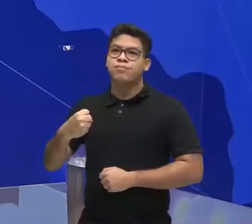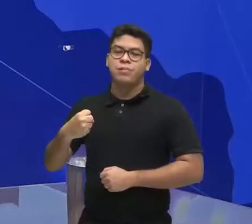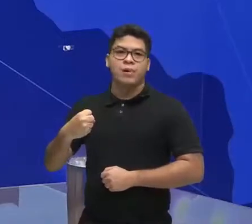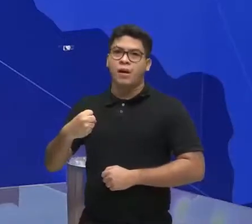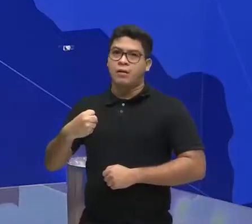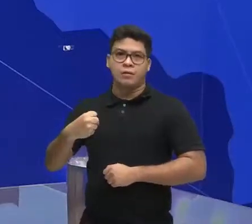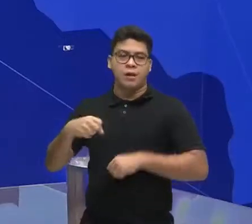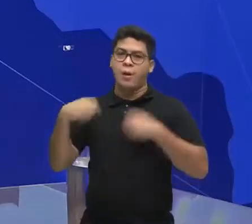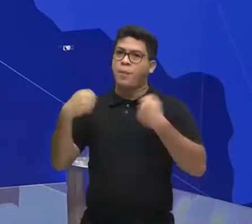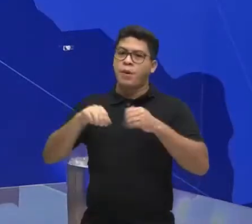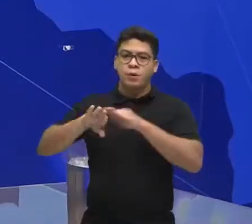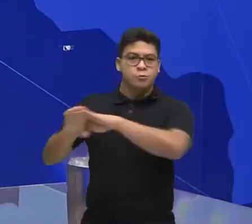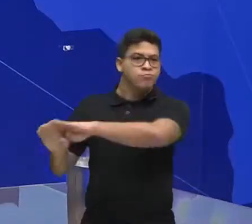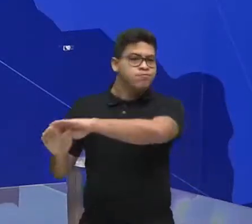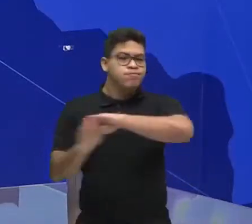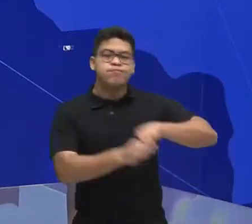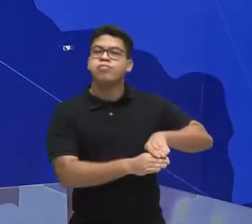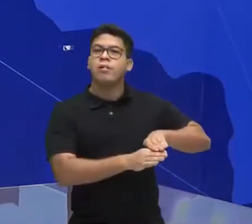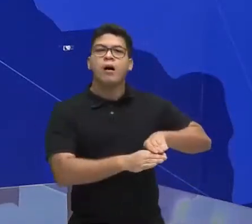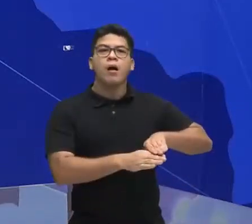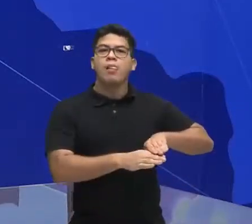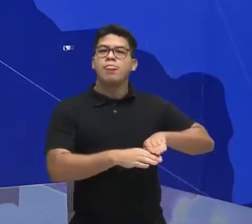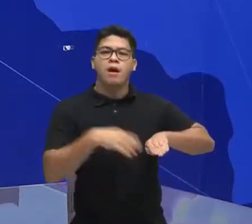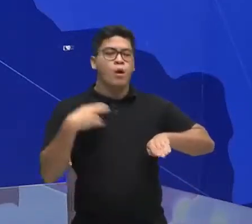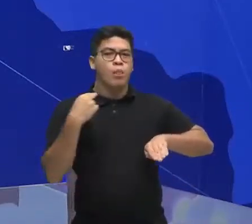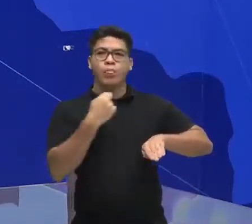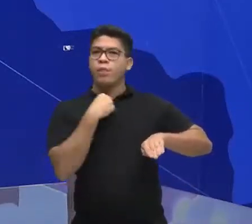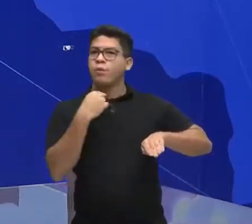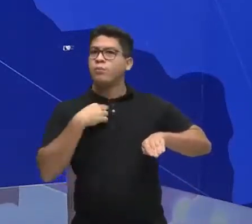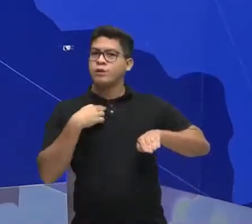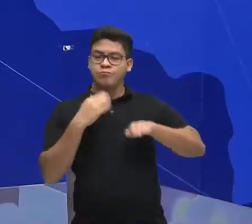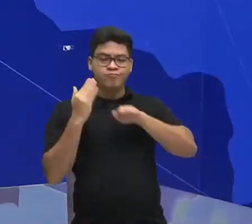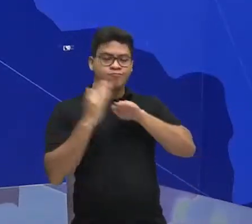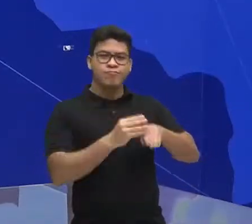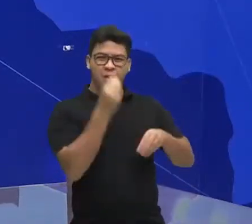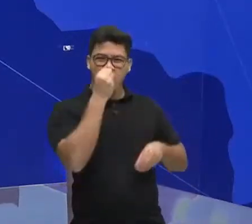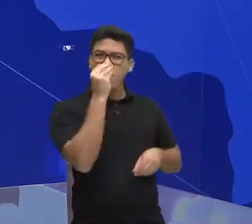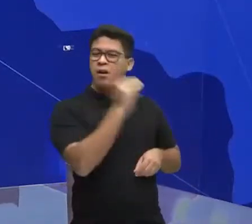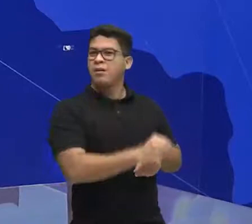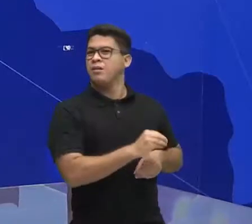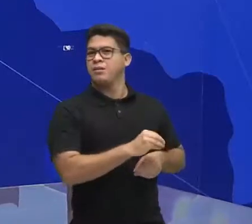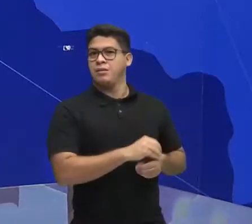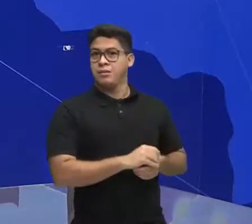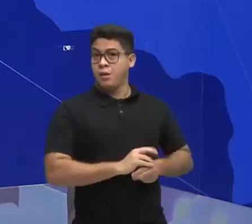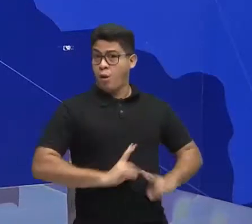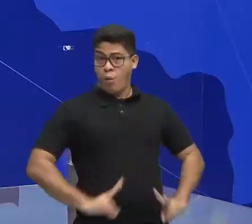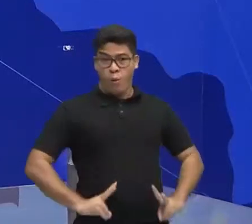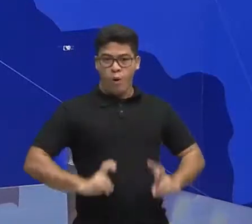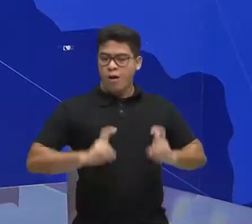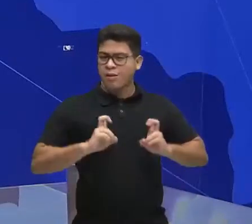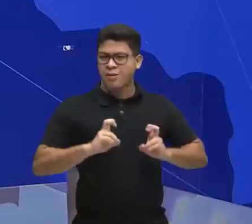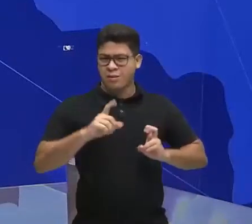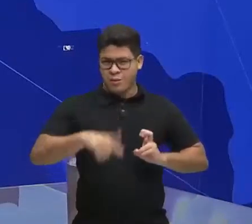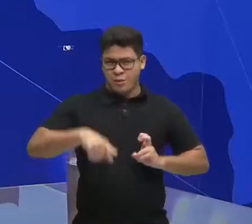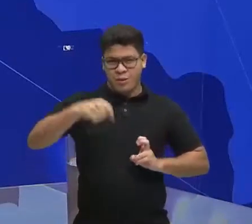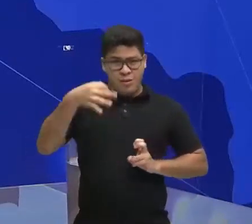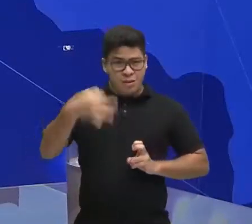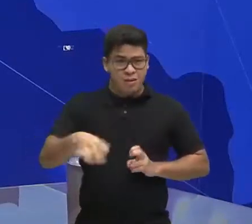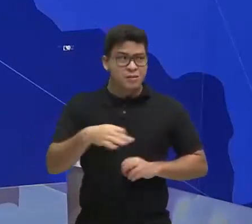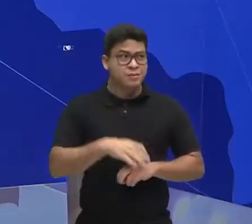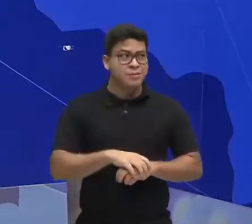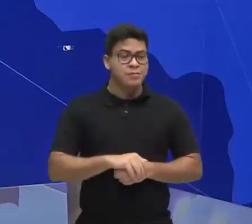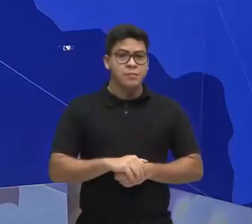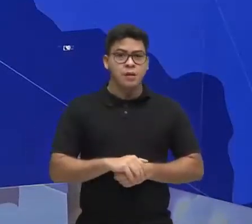né? Porque perpassa uma ideia de escolha. O câncer, Não tem escolha. E aí, quando a gente entende que o